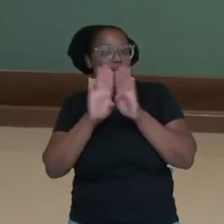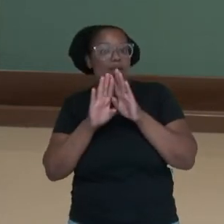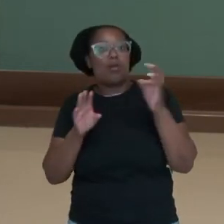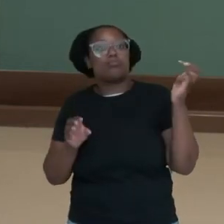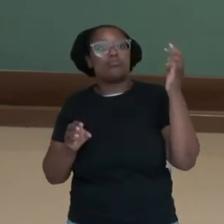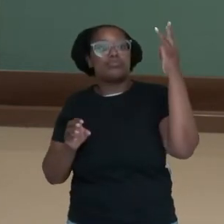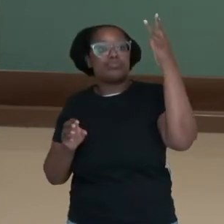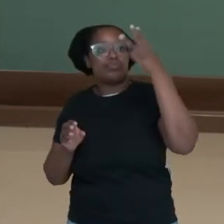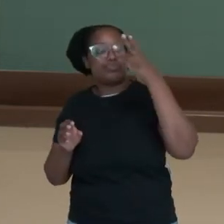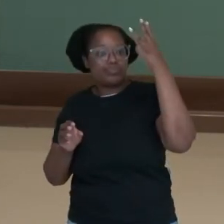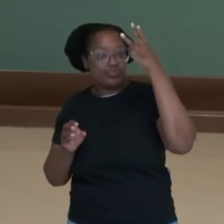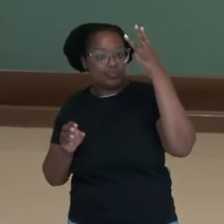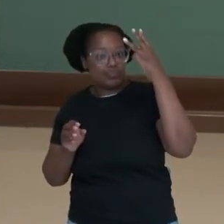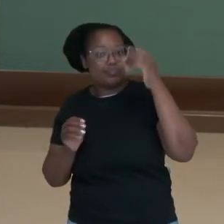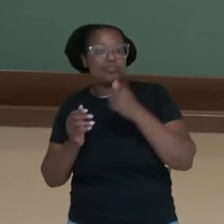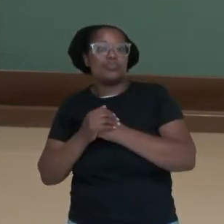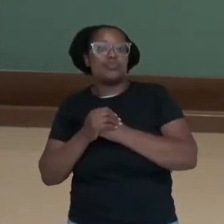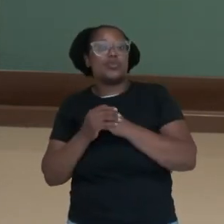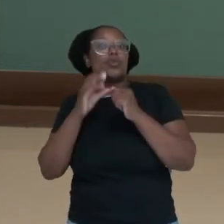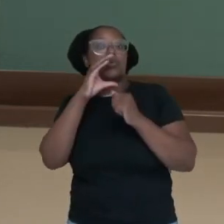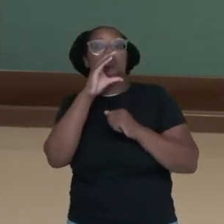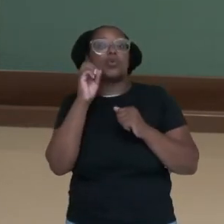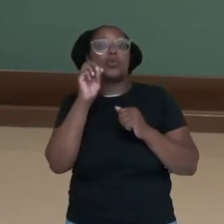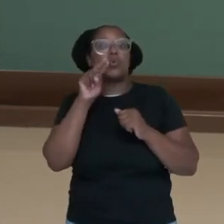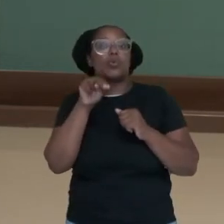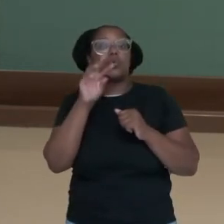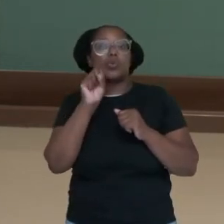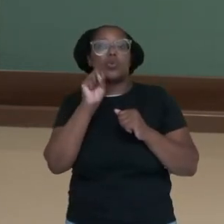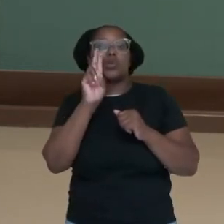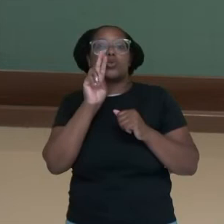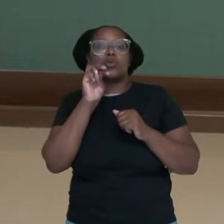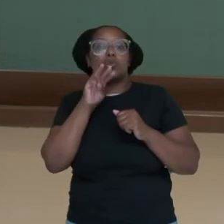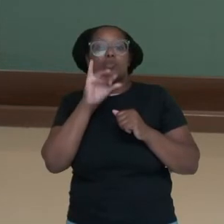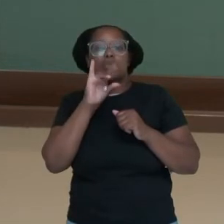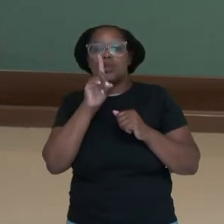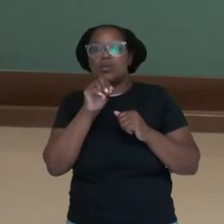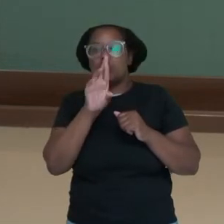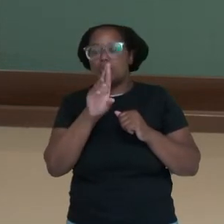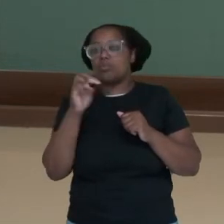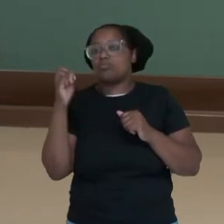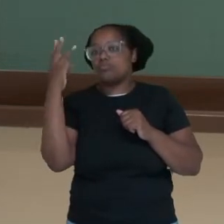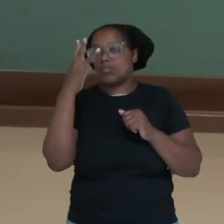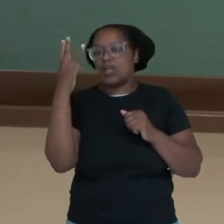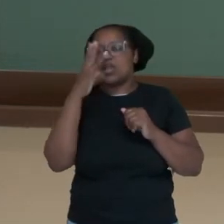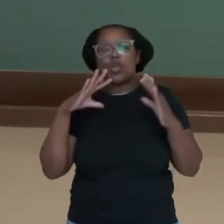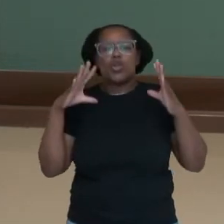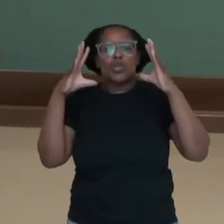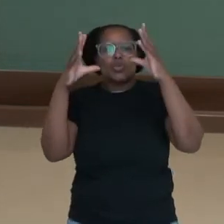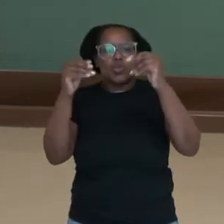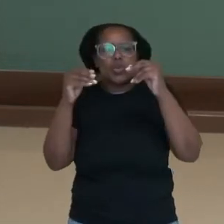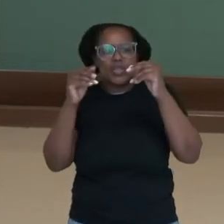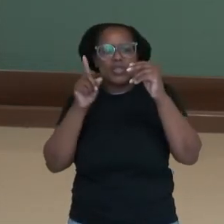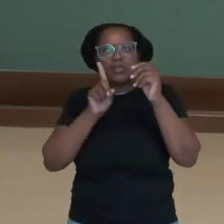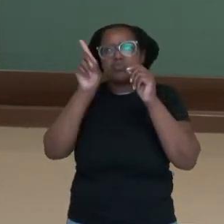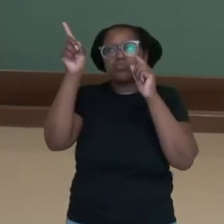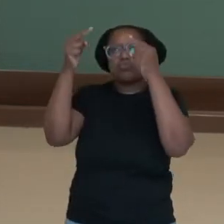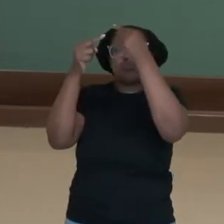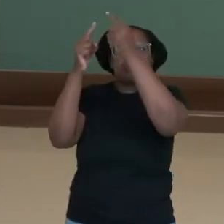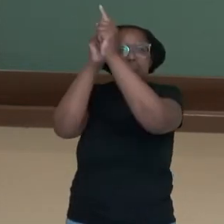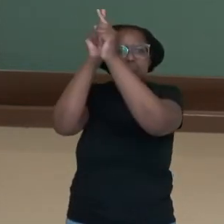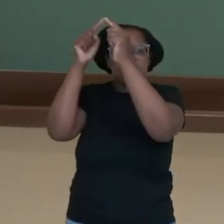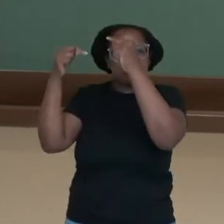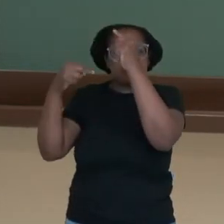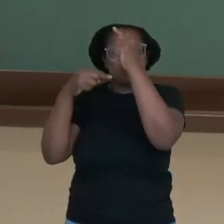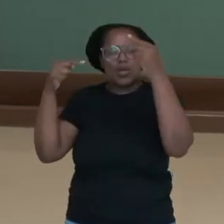terciário. Mas repare, todas as setinhas desses seres estão chegando no decompositor. Uma